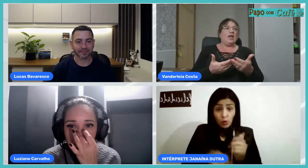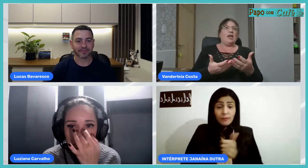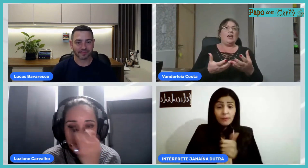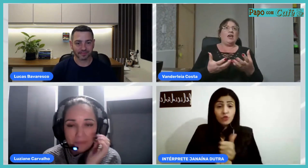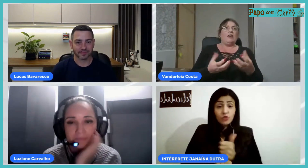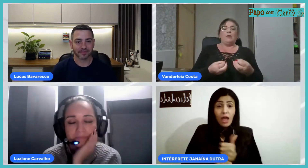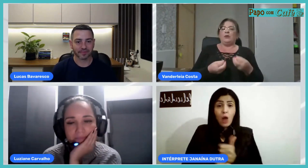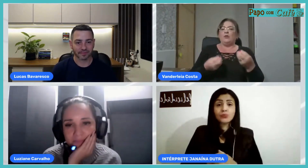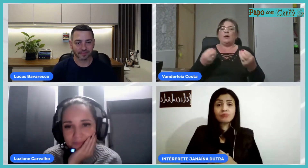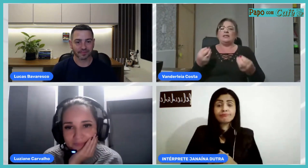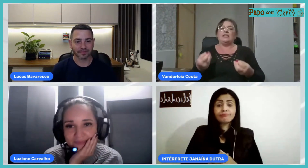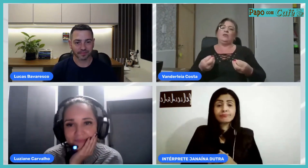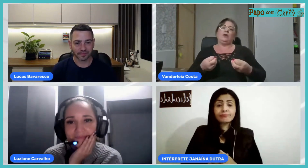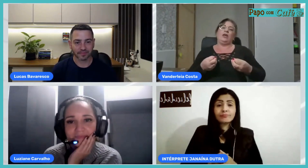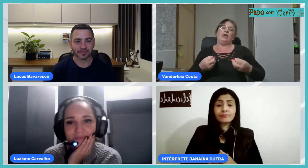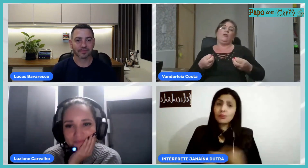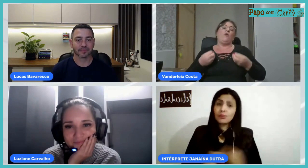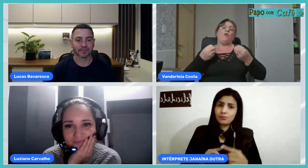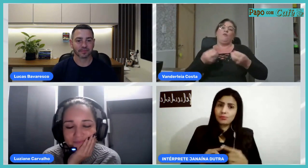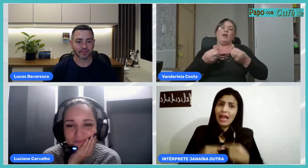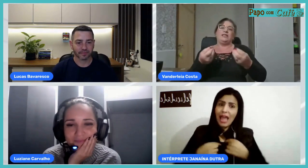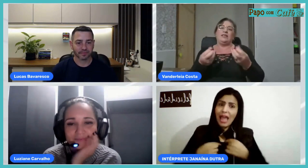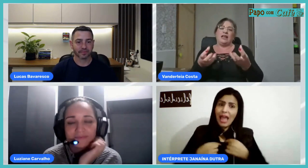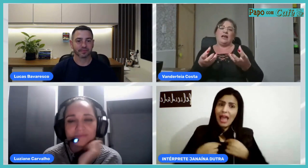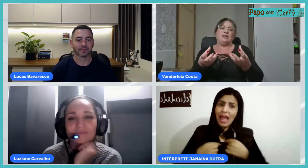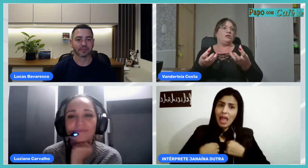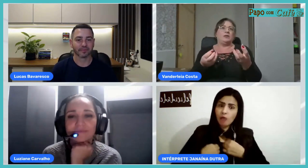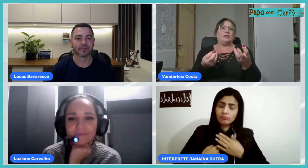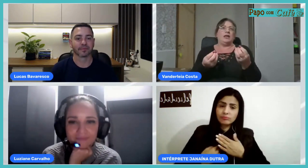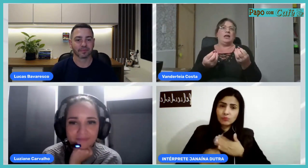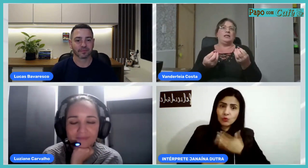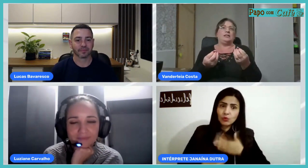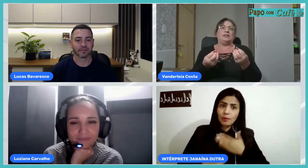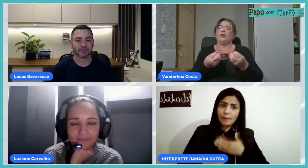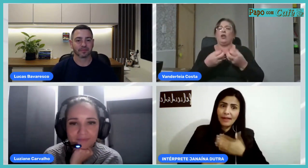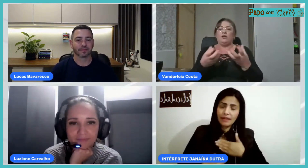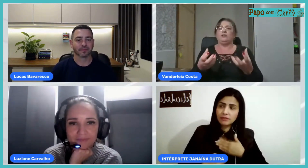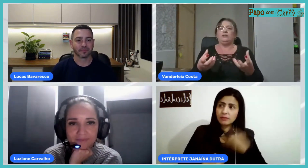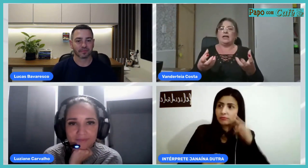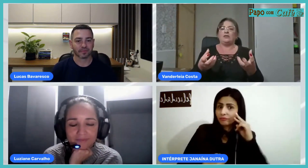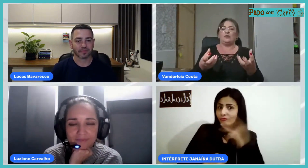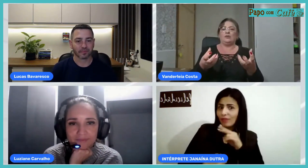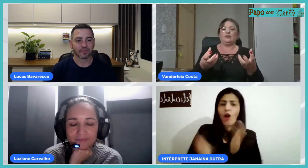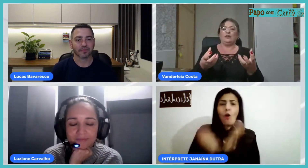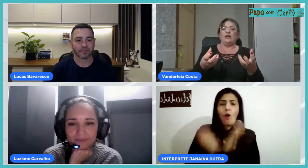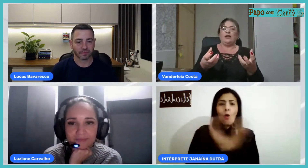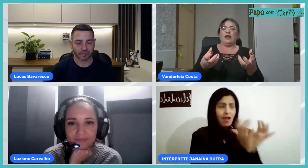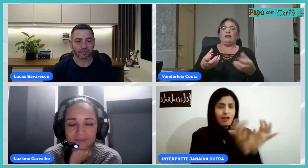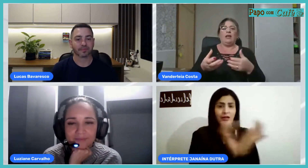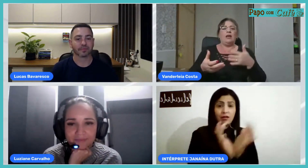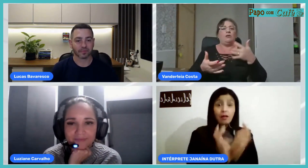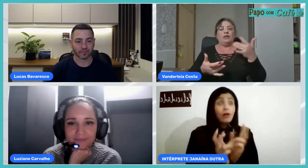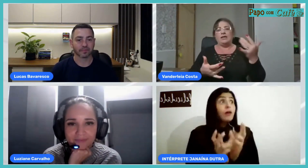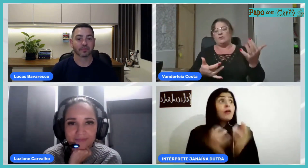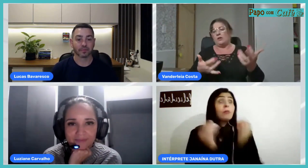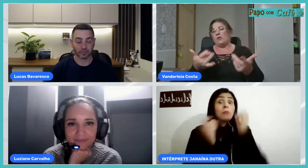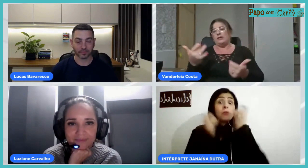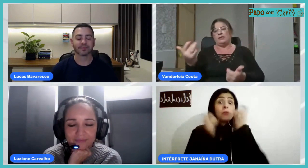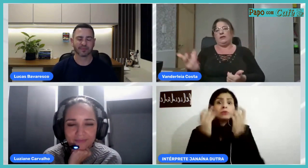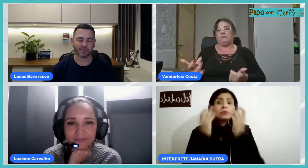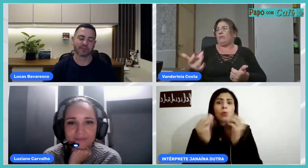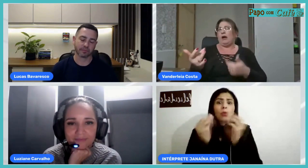deles. É uma preocupação em como ensinar. Tipo assim, eles se colocam no lugar do surdo. Né?